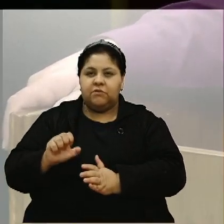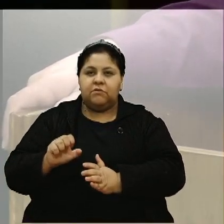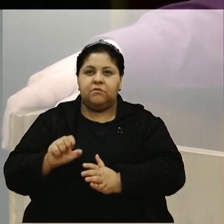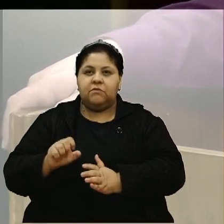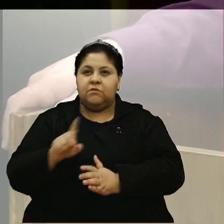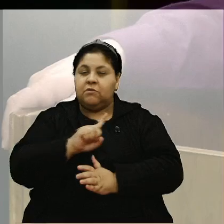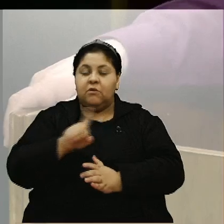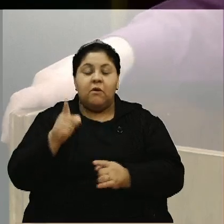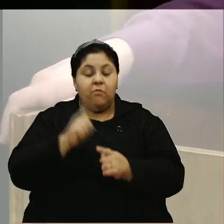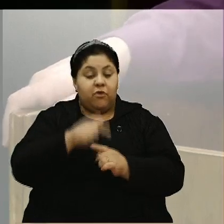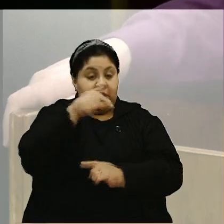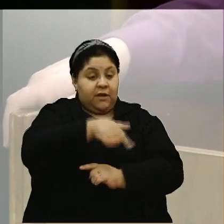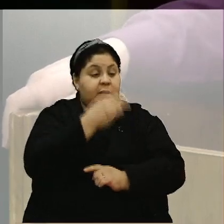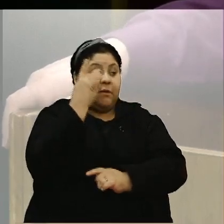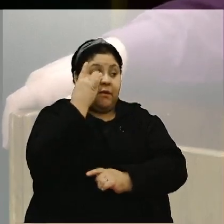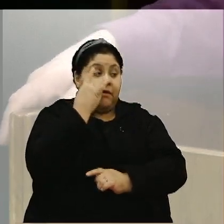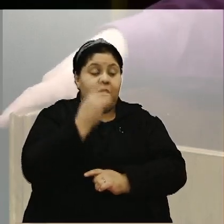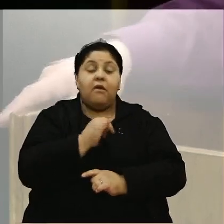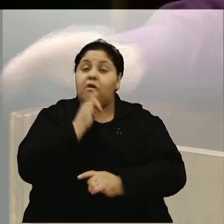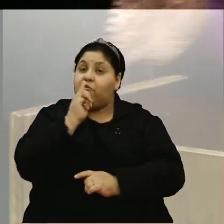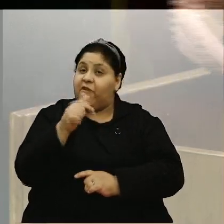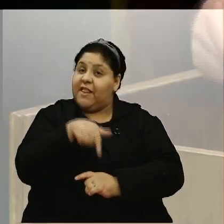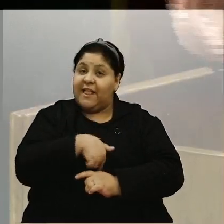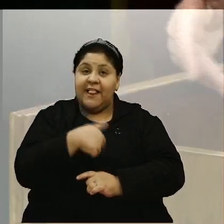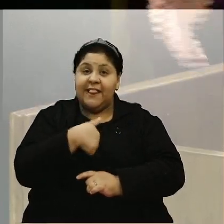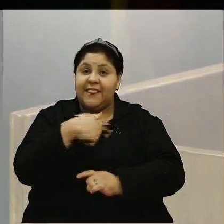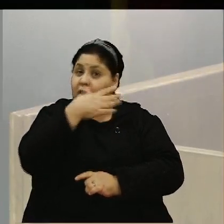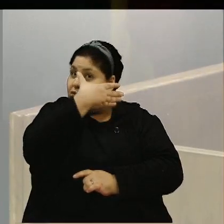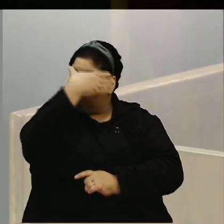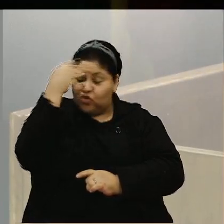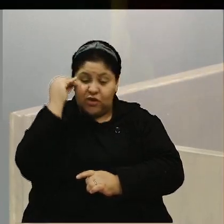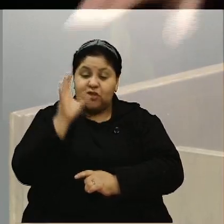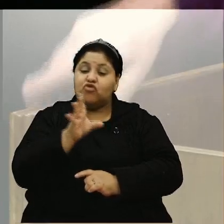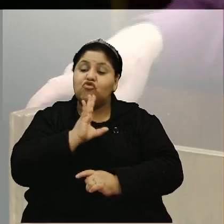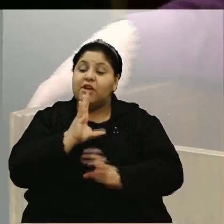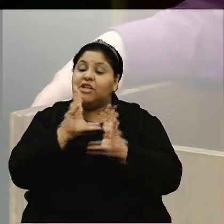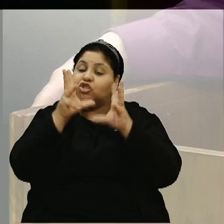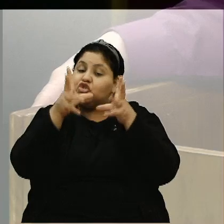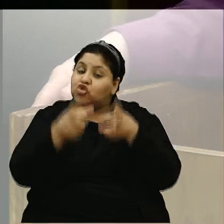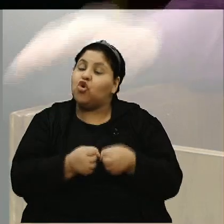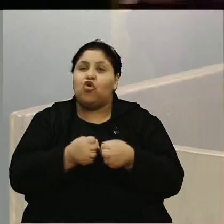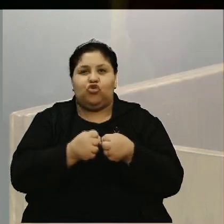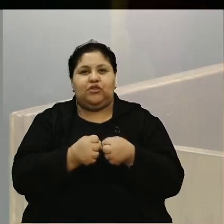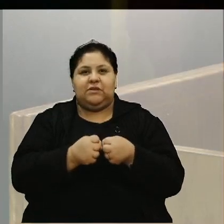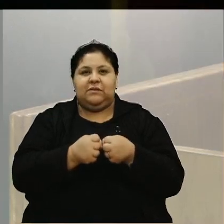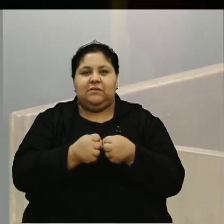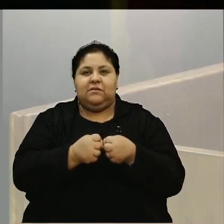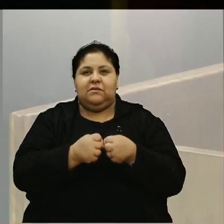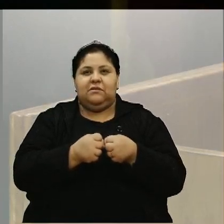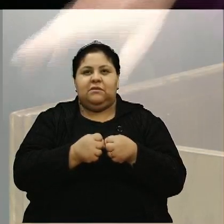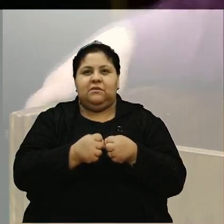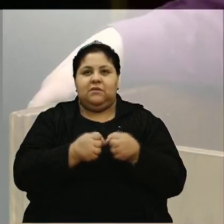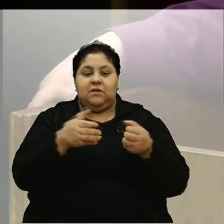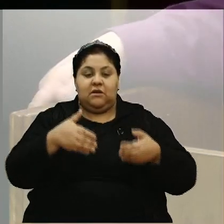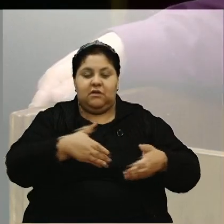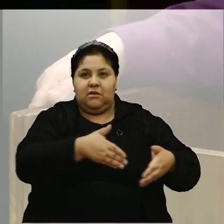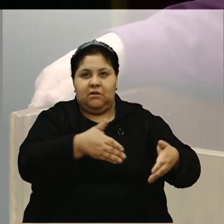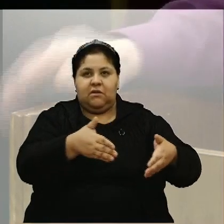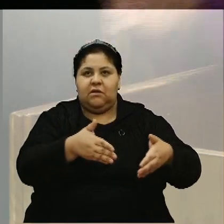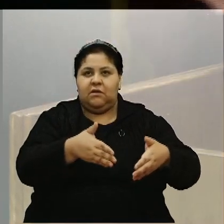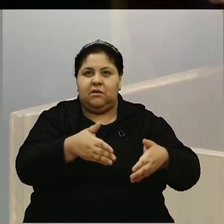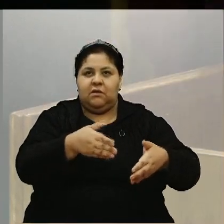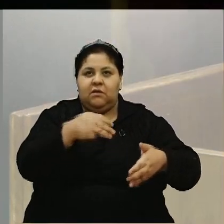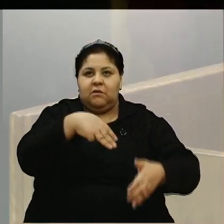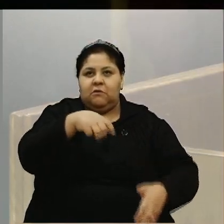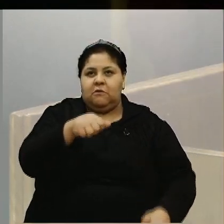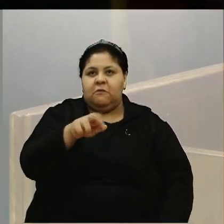senhor está aqui, mas eu comento, eu não esqueço, né? Eu conheço todas, Camille atua lá no fundo, aquela estrada lá na Travessa Mariana,